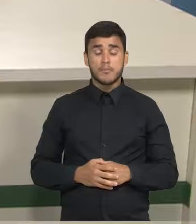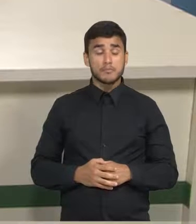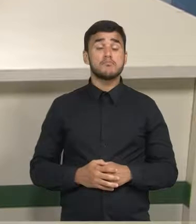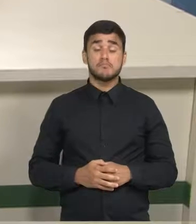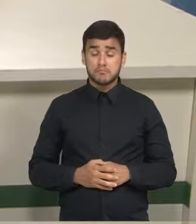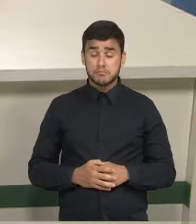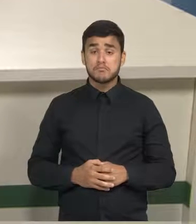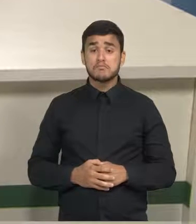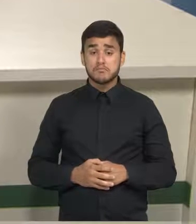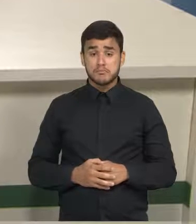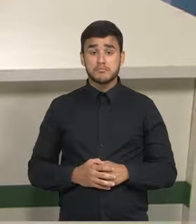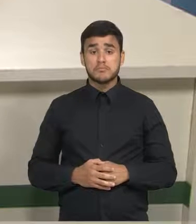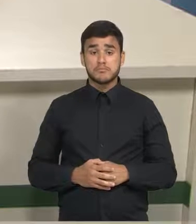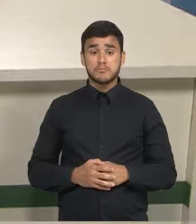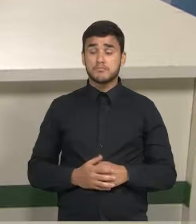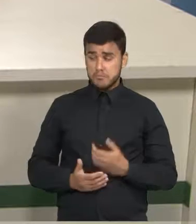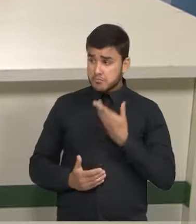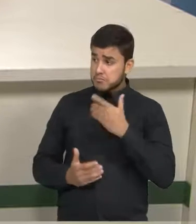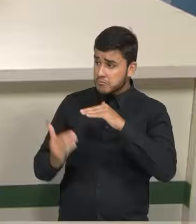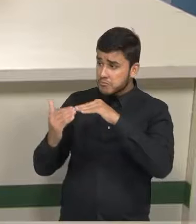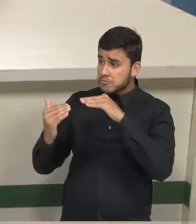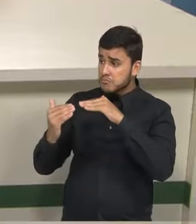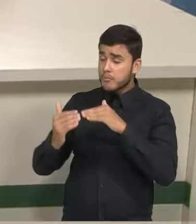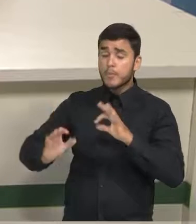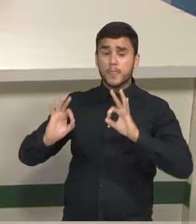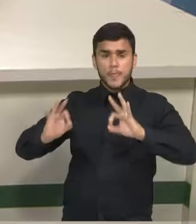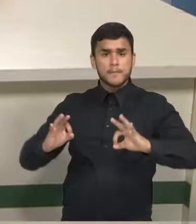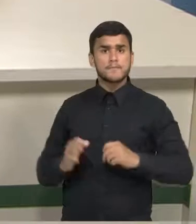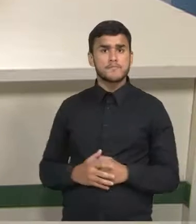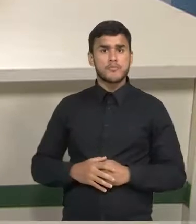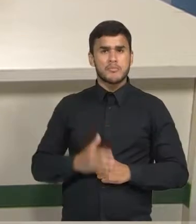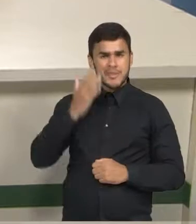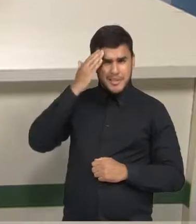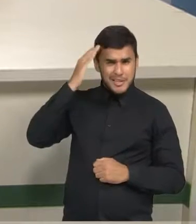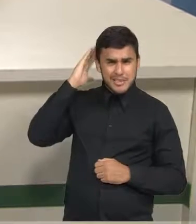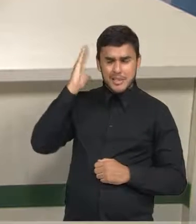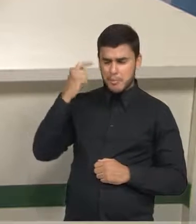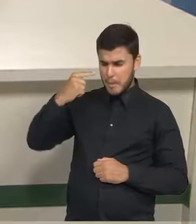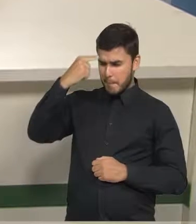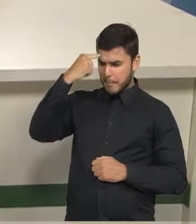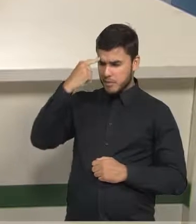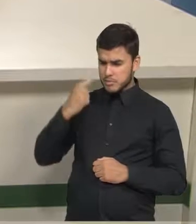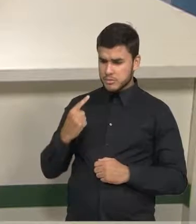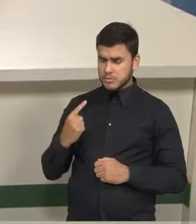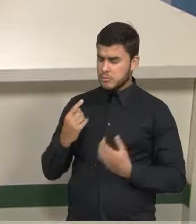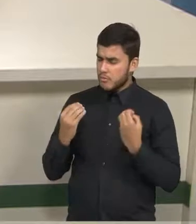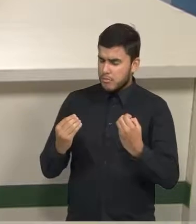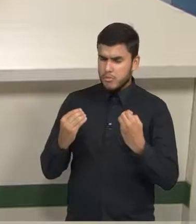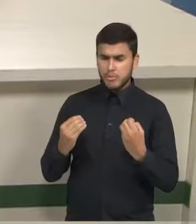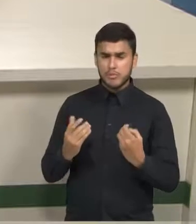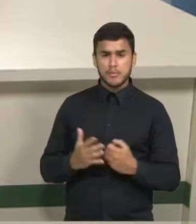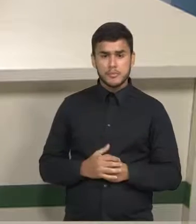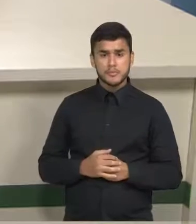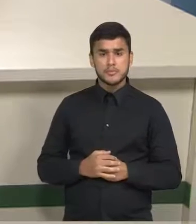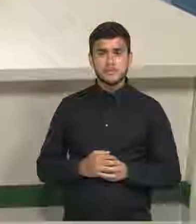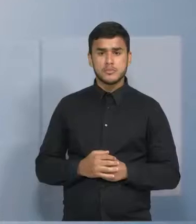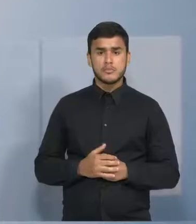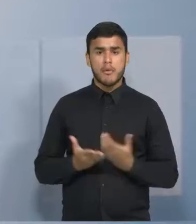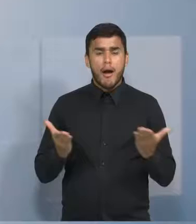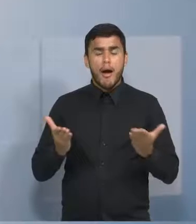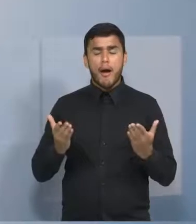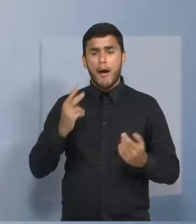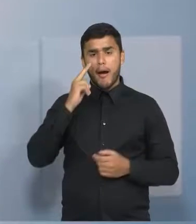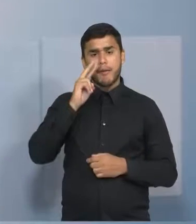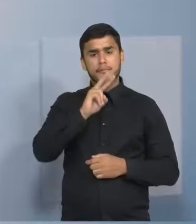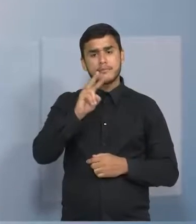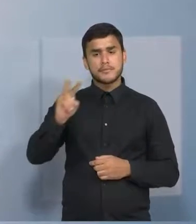Concordo com você. Eu acho que o Michel Temer, ele cria esse auto-engano. Eu acho que no